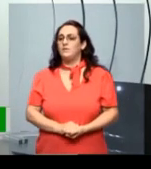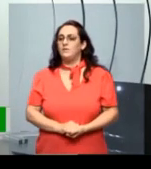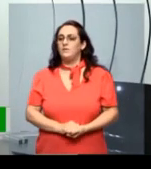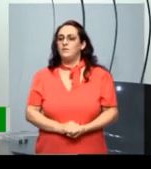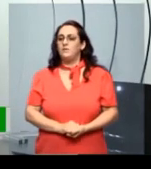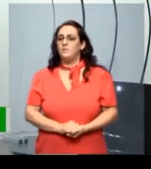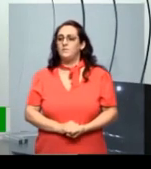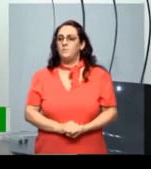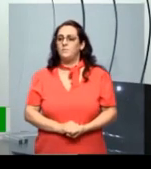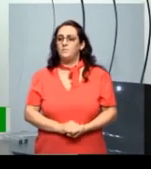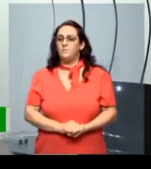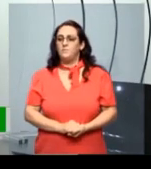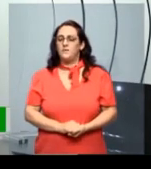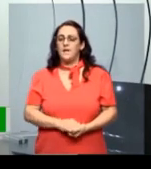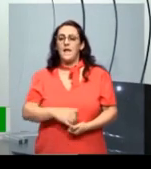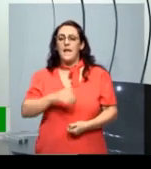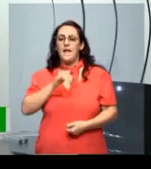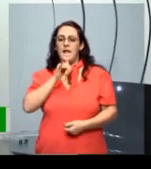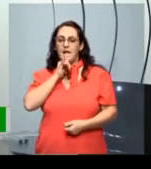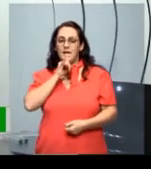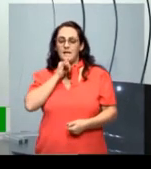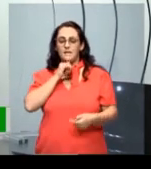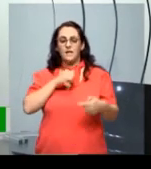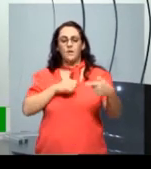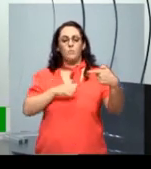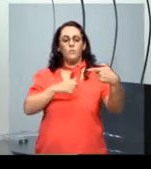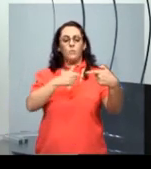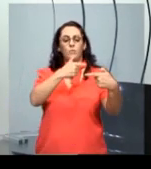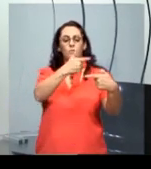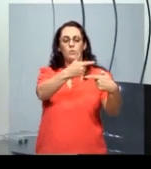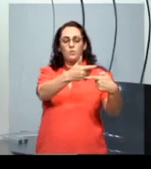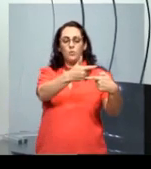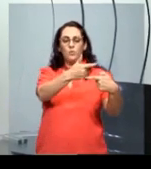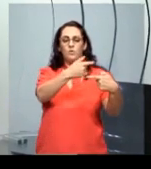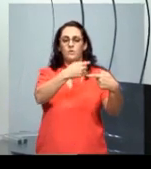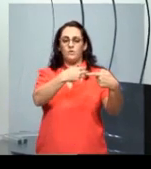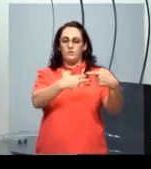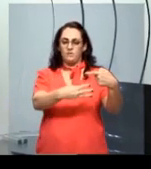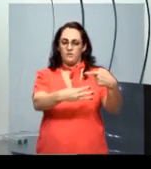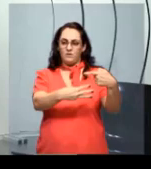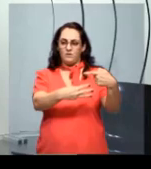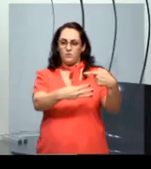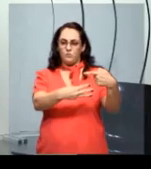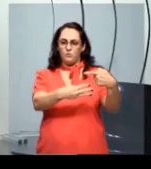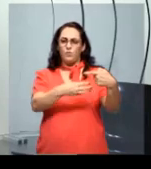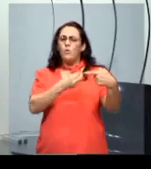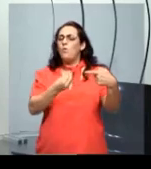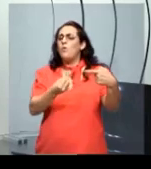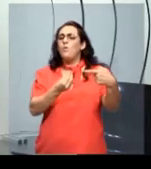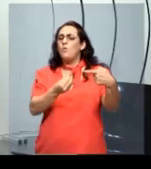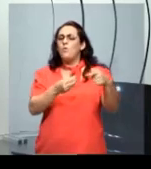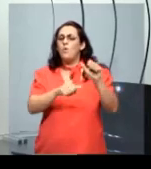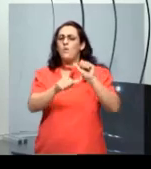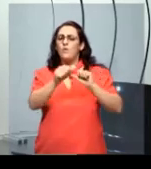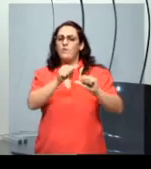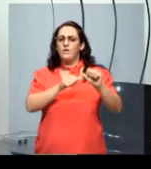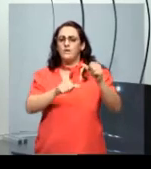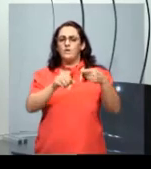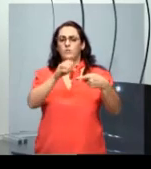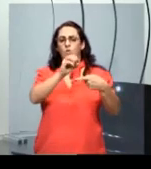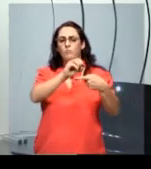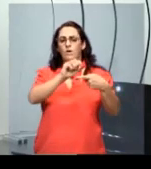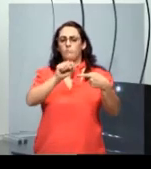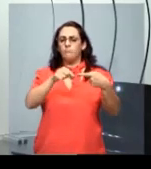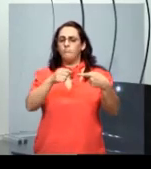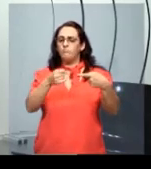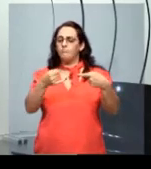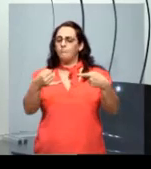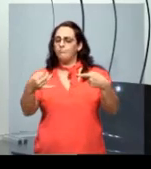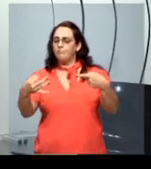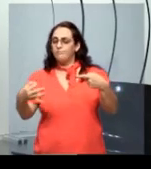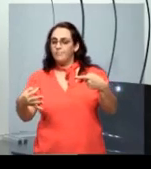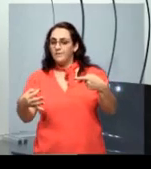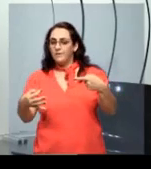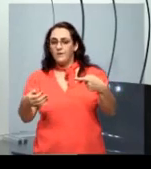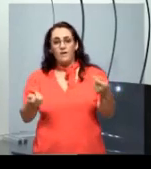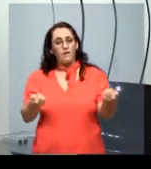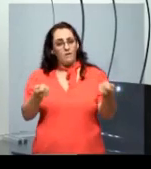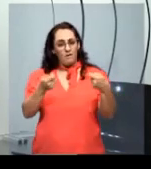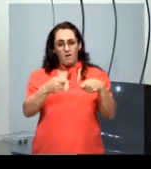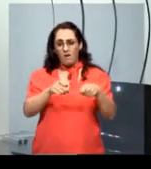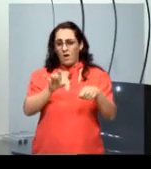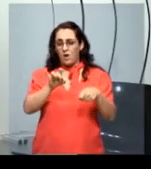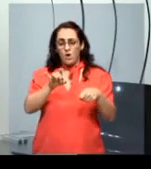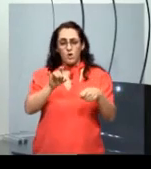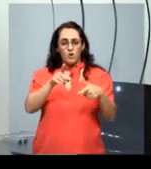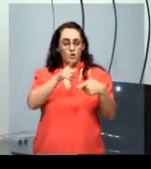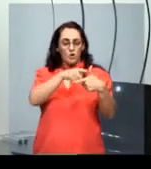tenho, por exemplo, 2/3, é uma fração, como que eu transformo para número decimal? Fazendo a divisão. Então, vamos fazer